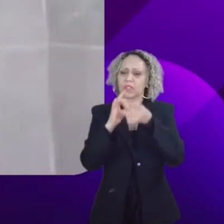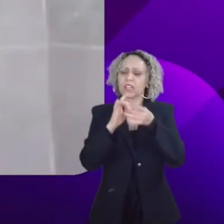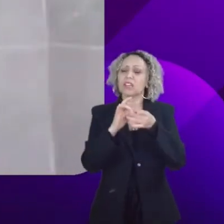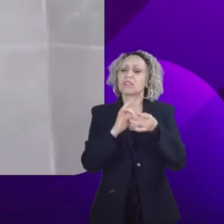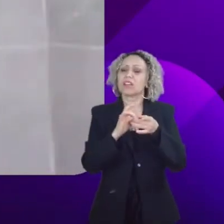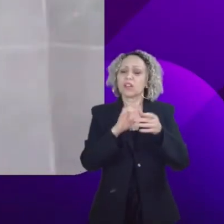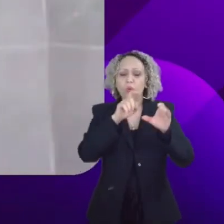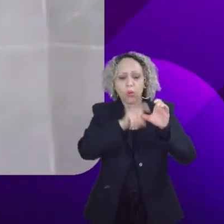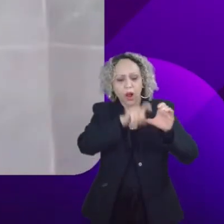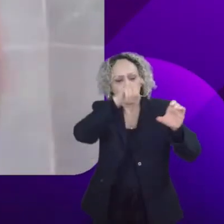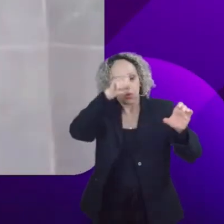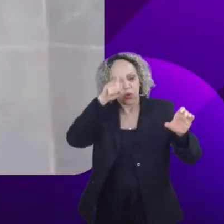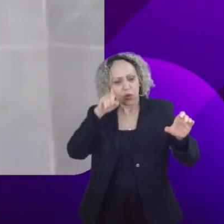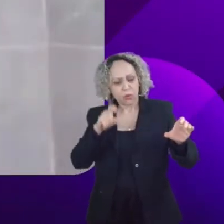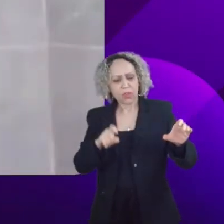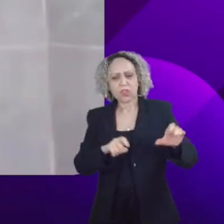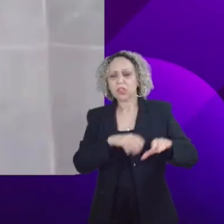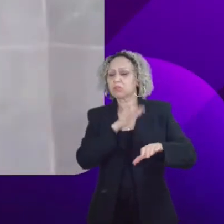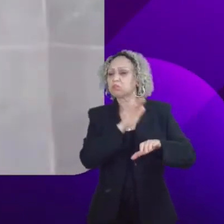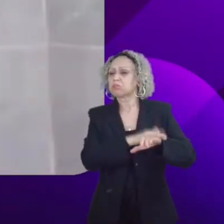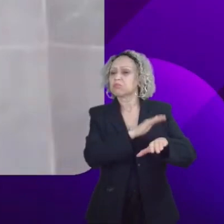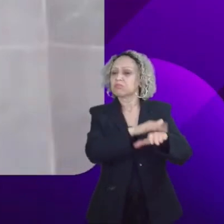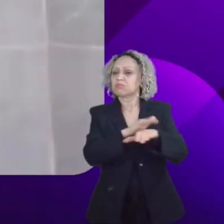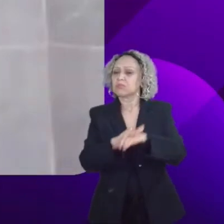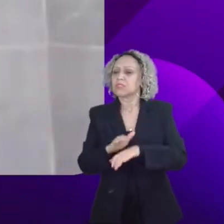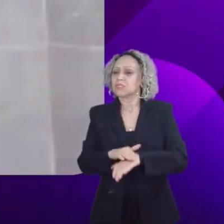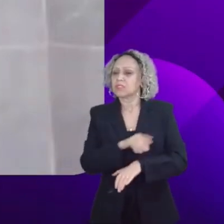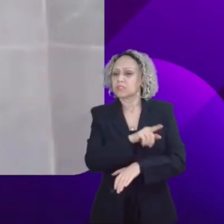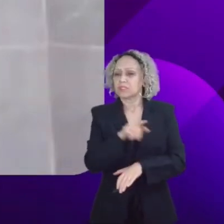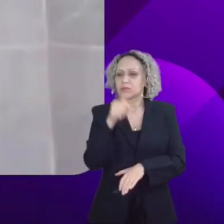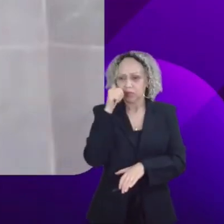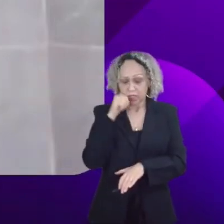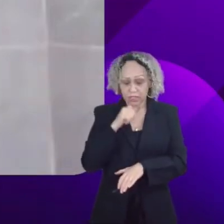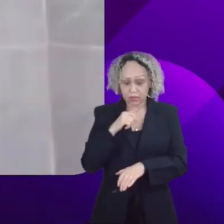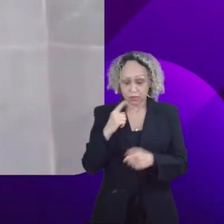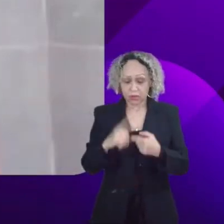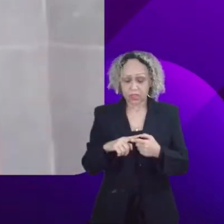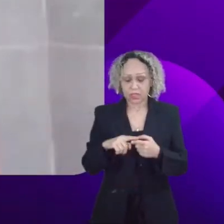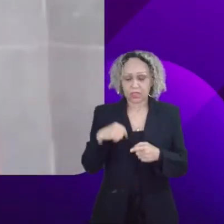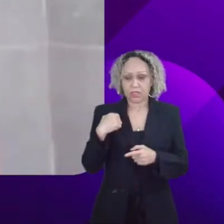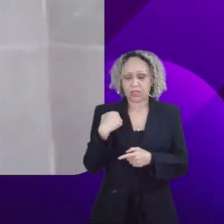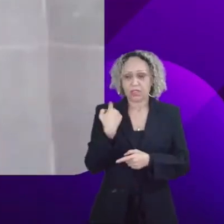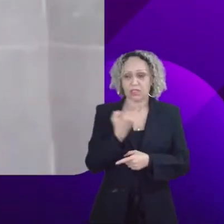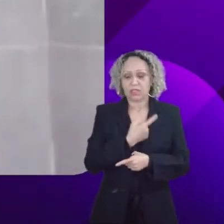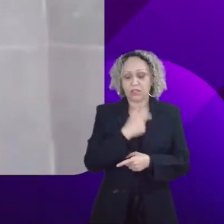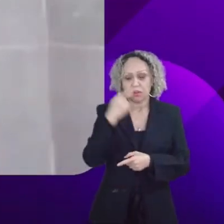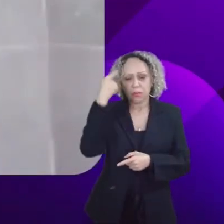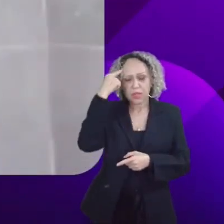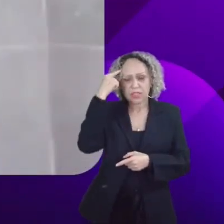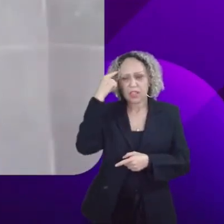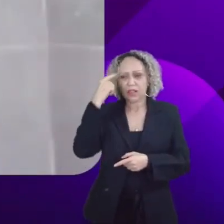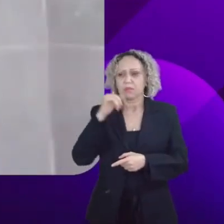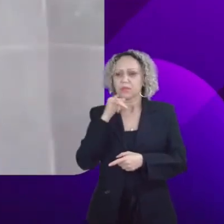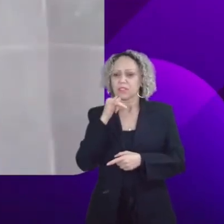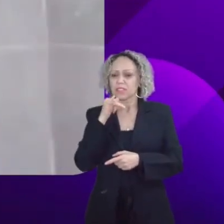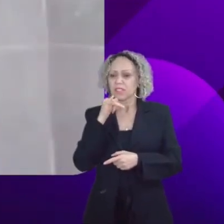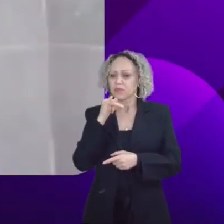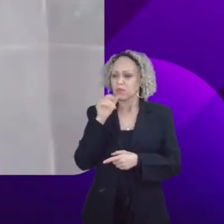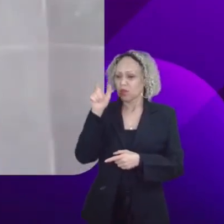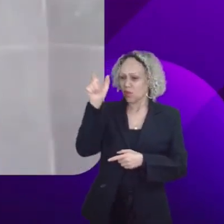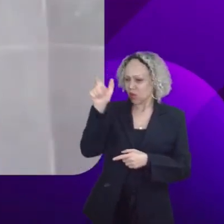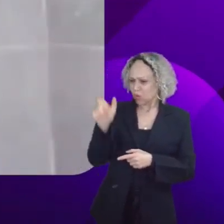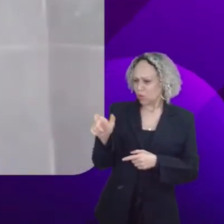autonomia. Porque se a gente pensar na prática, sofre violência do seu